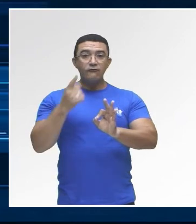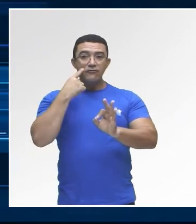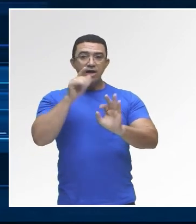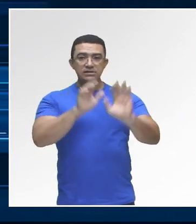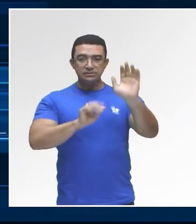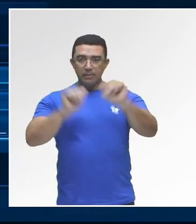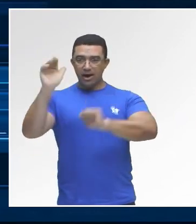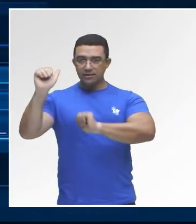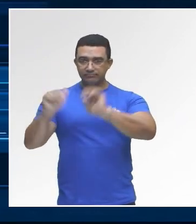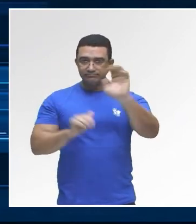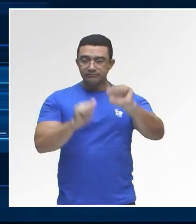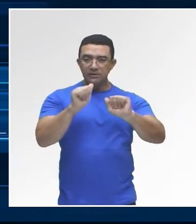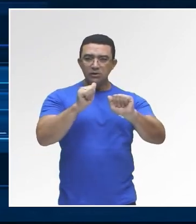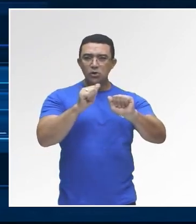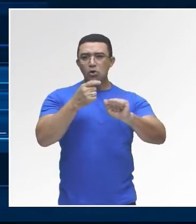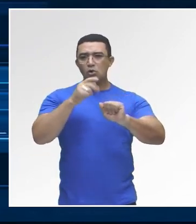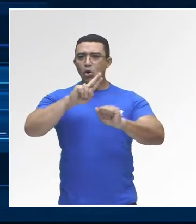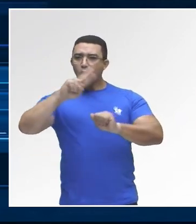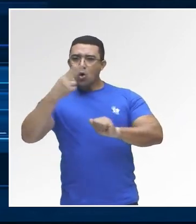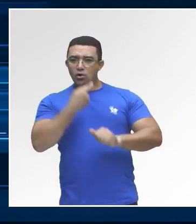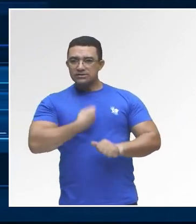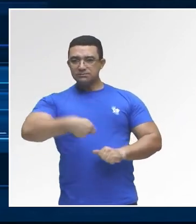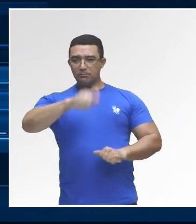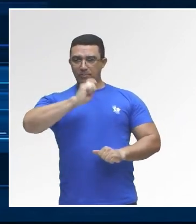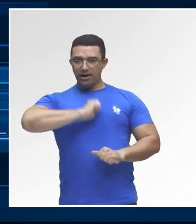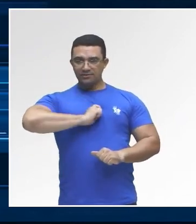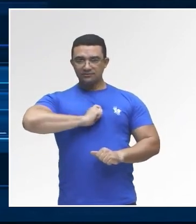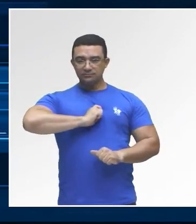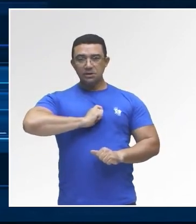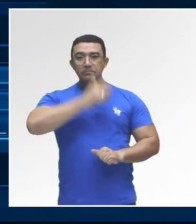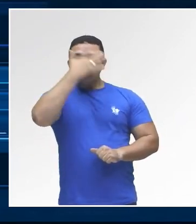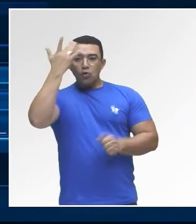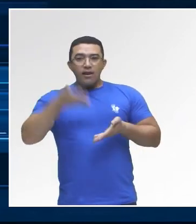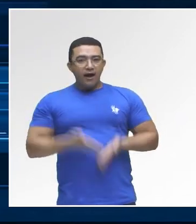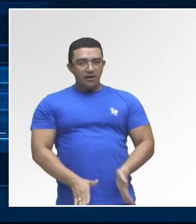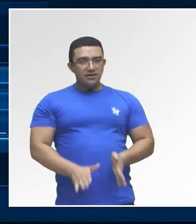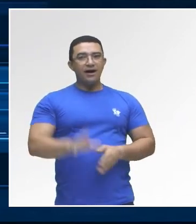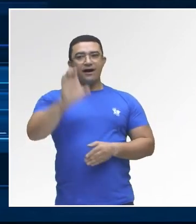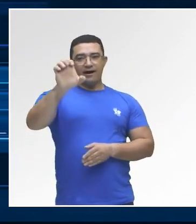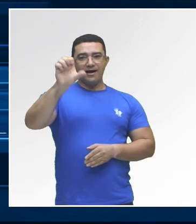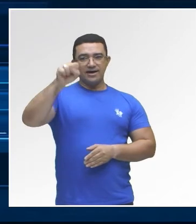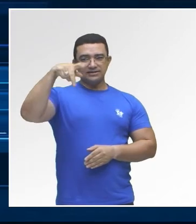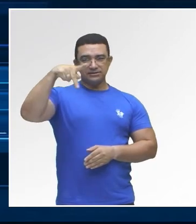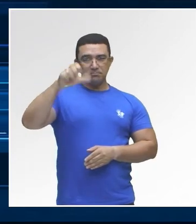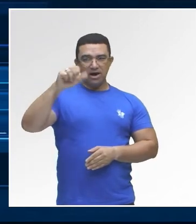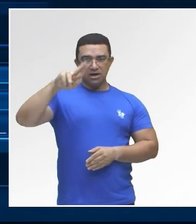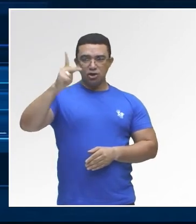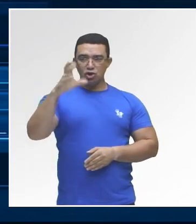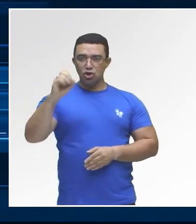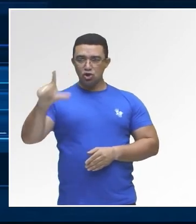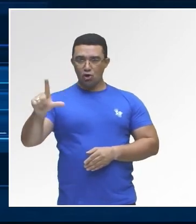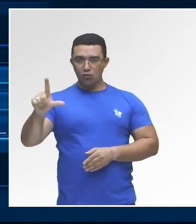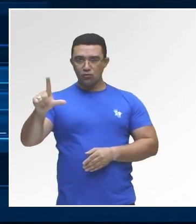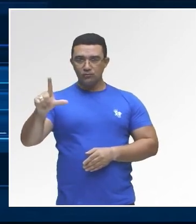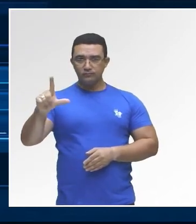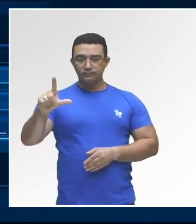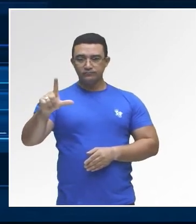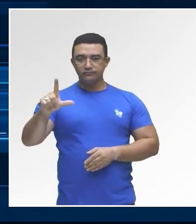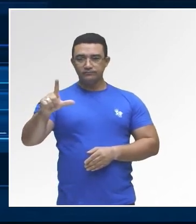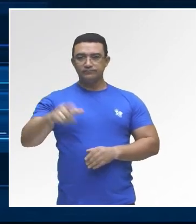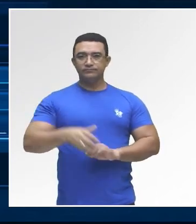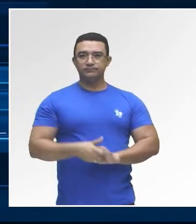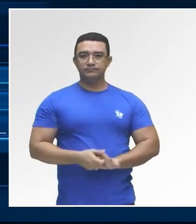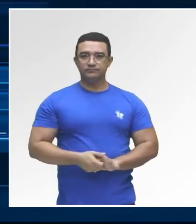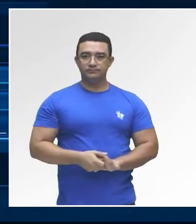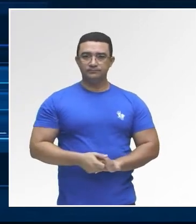Espanha, e quem nasce na Espanha é Spanish. Anotem aí, tá, people? Spain,